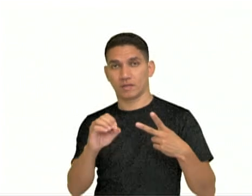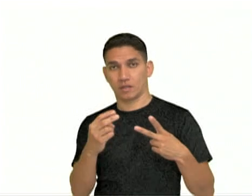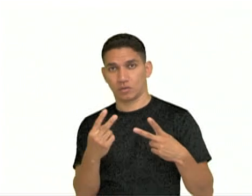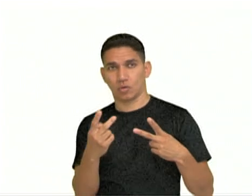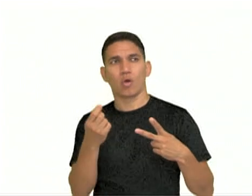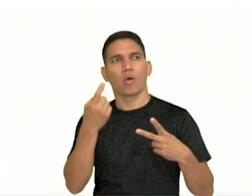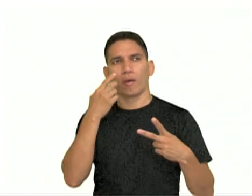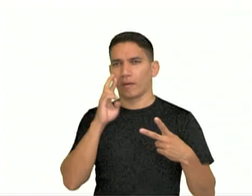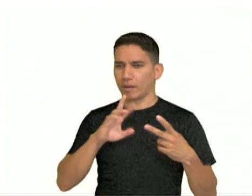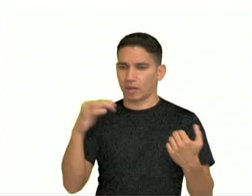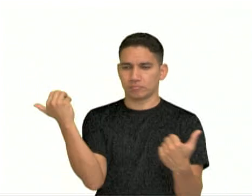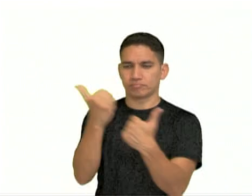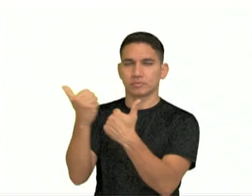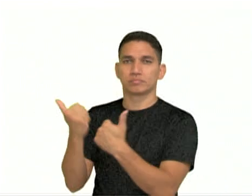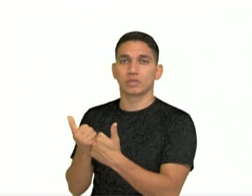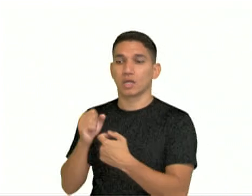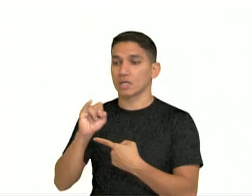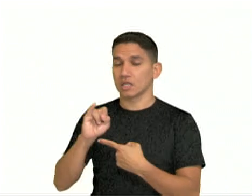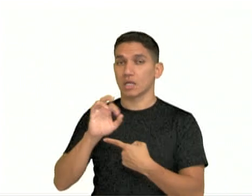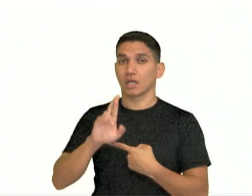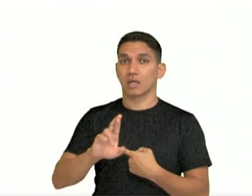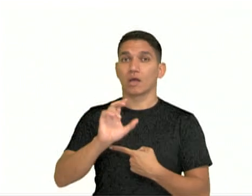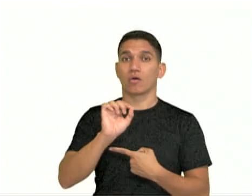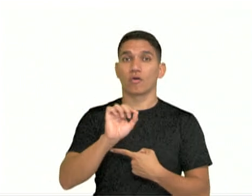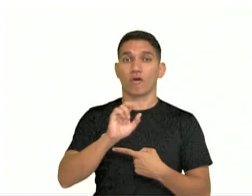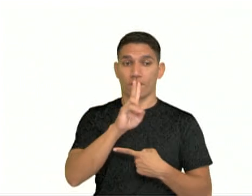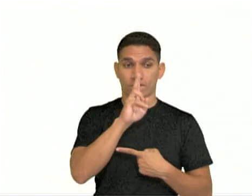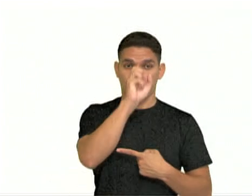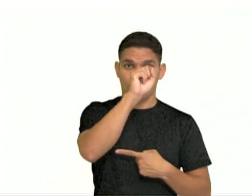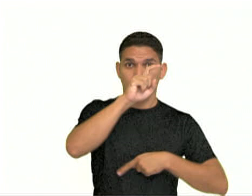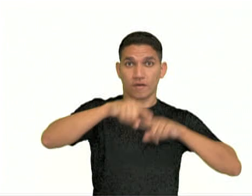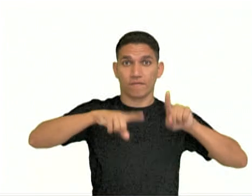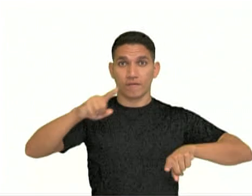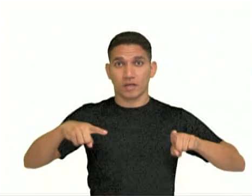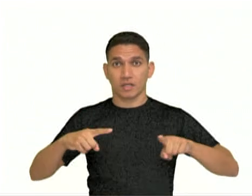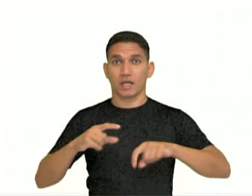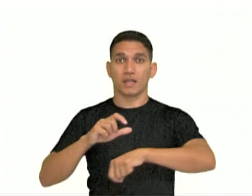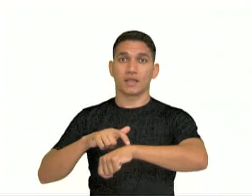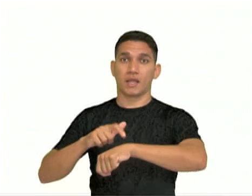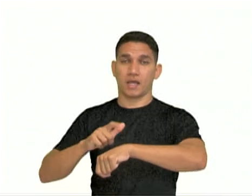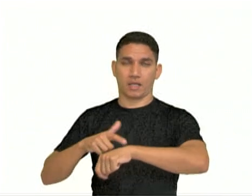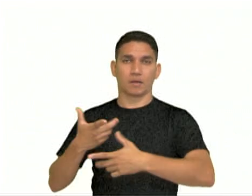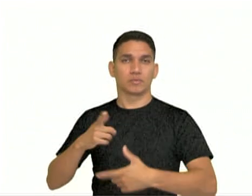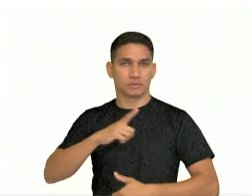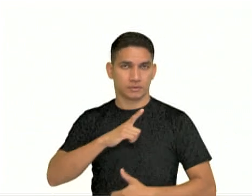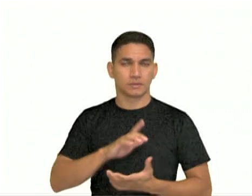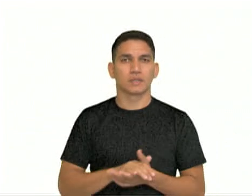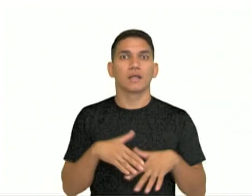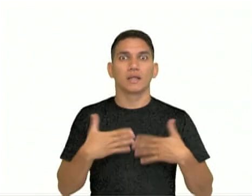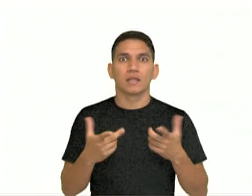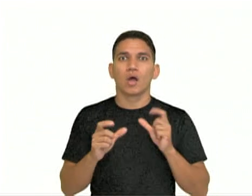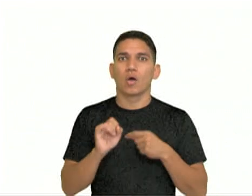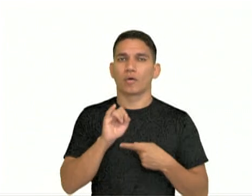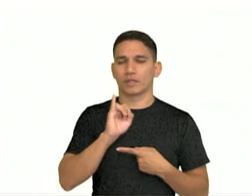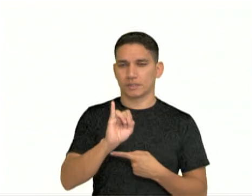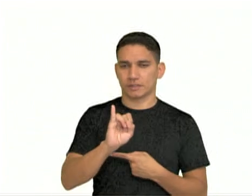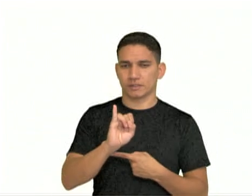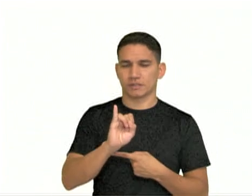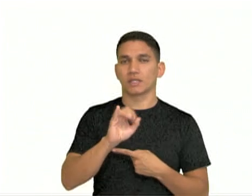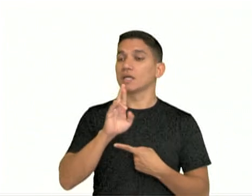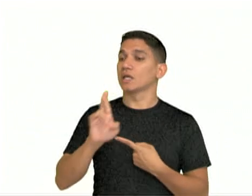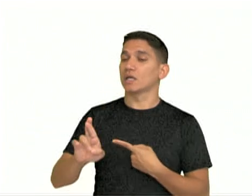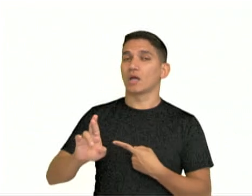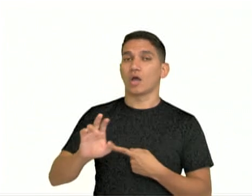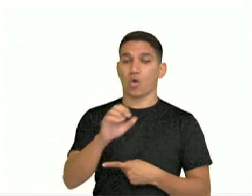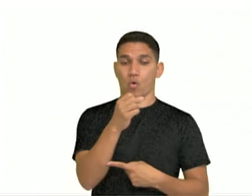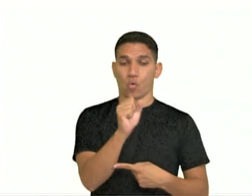equaçãozinha. Impulso é igual força vezes variação do tempo, certo? O intervalo de tempo envolvido. Ou seja, irá ficar I igual